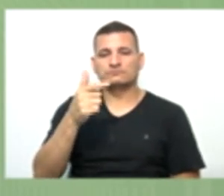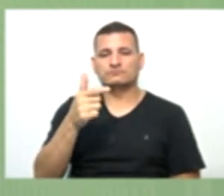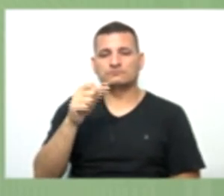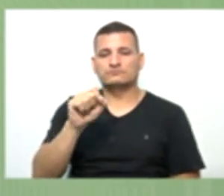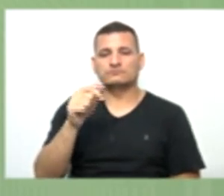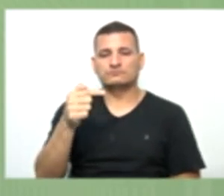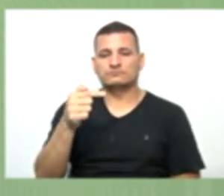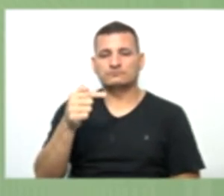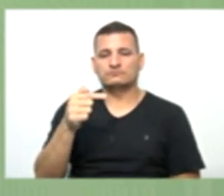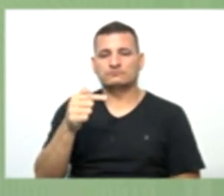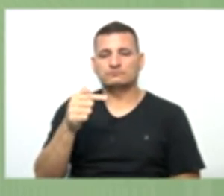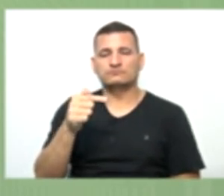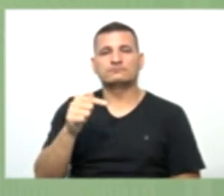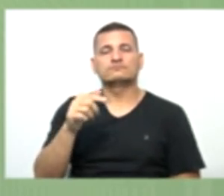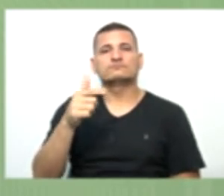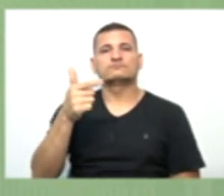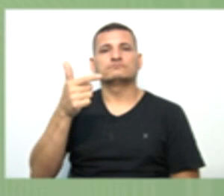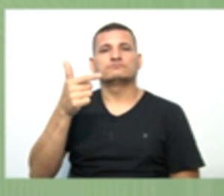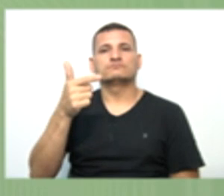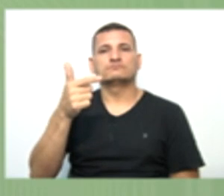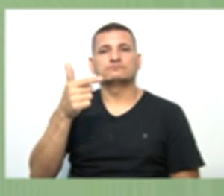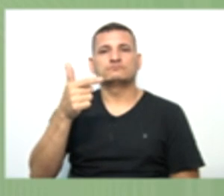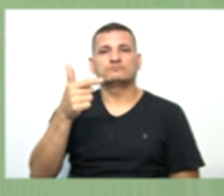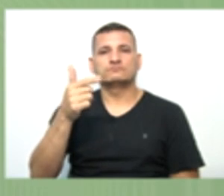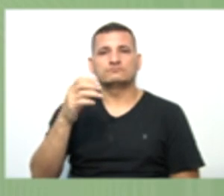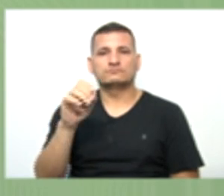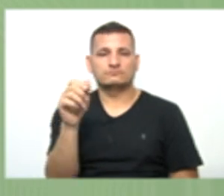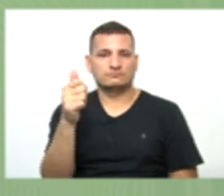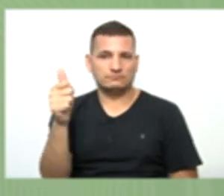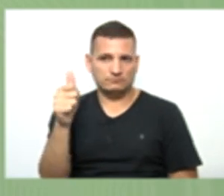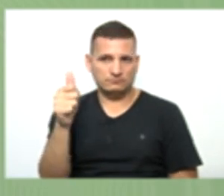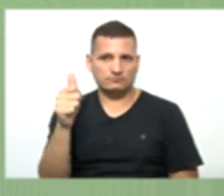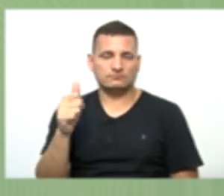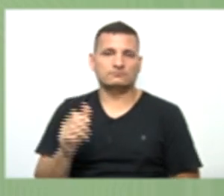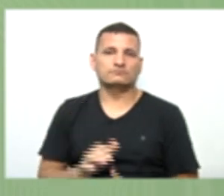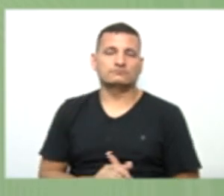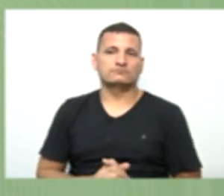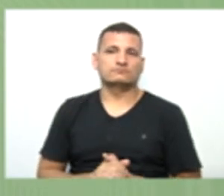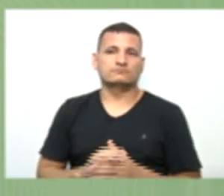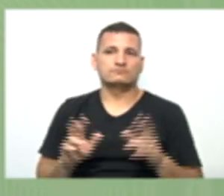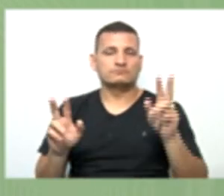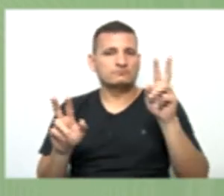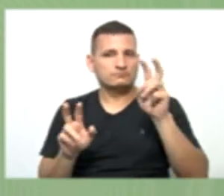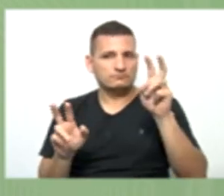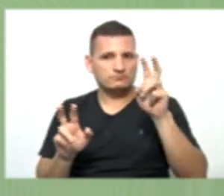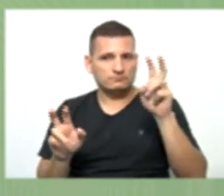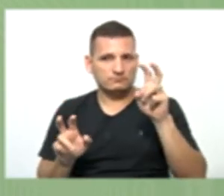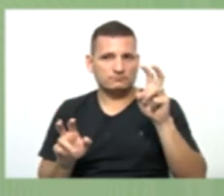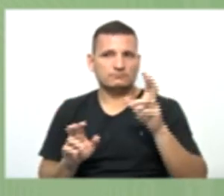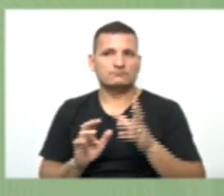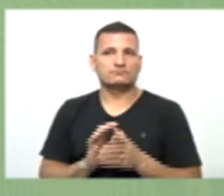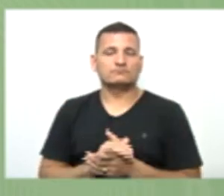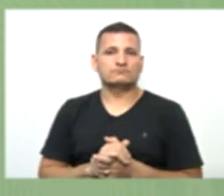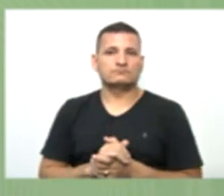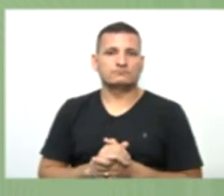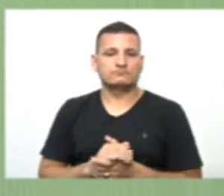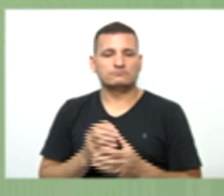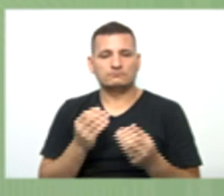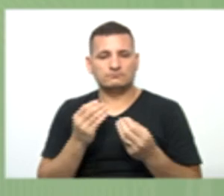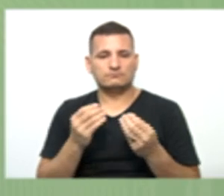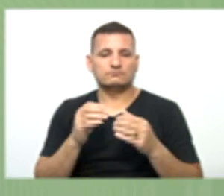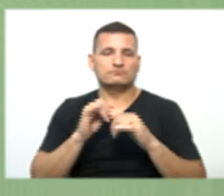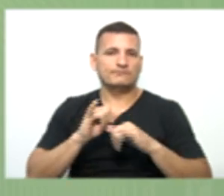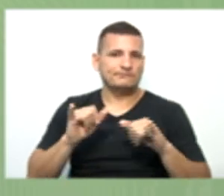2011. Para citações, que são aqueles casos, né, onde eu informo o autor e o